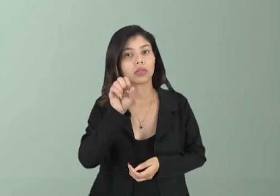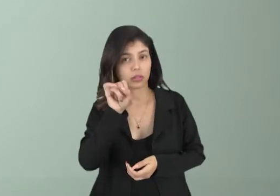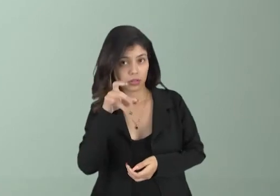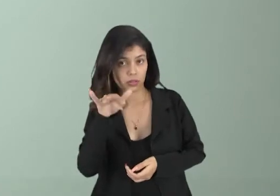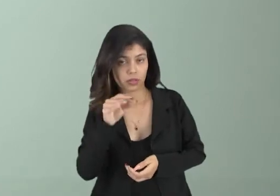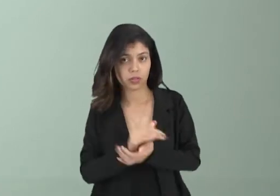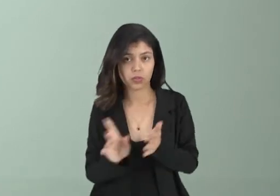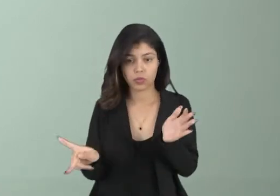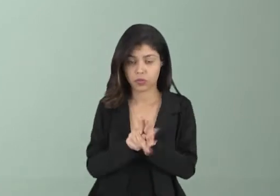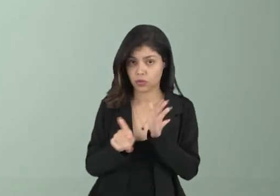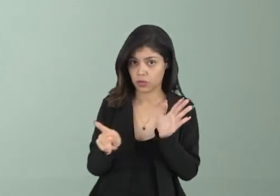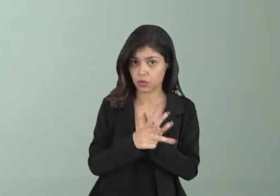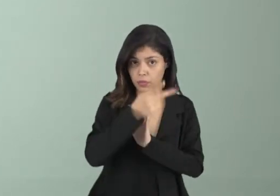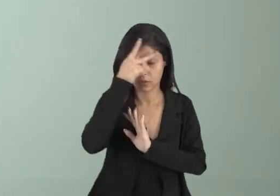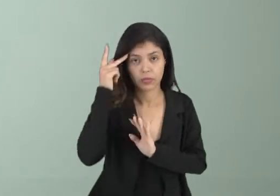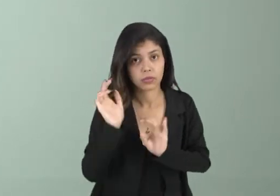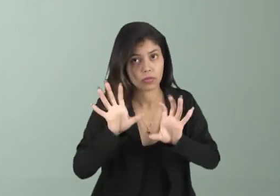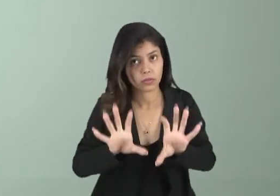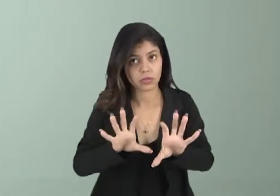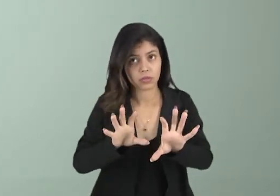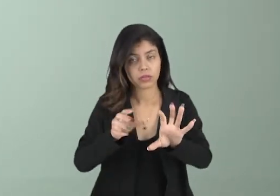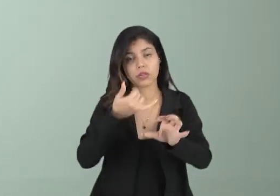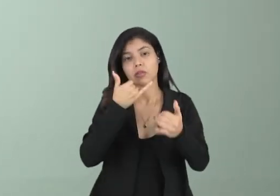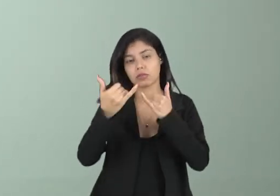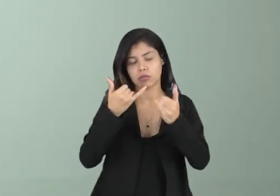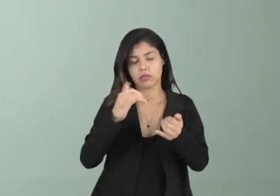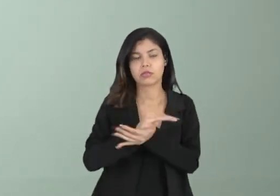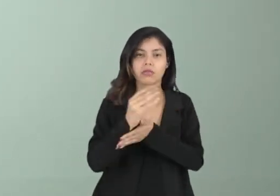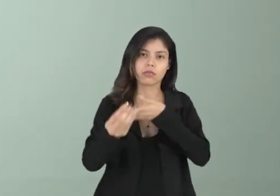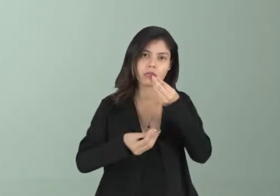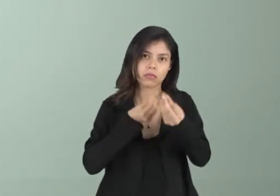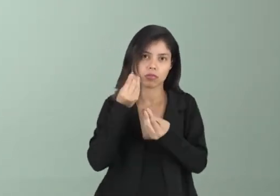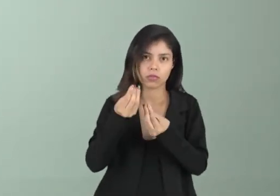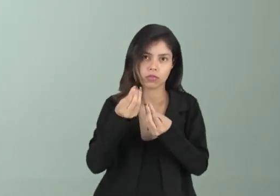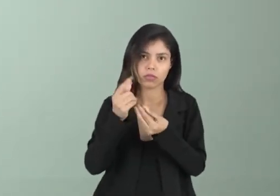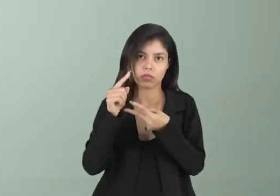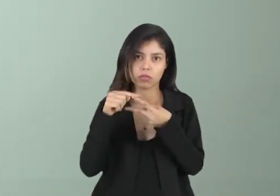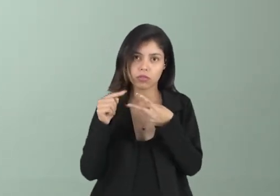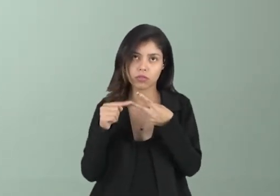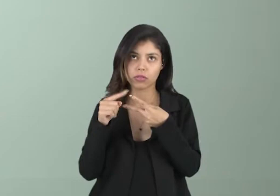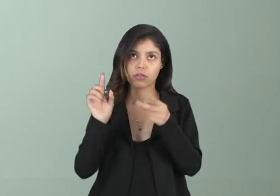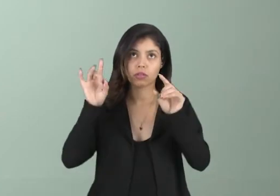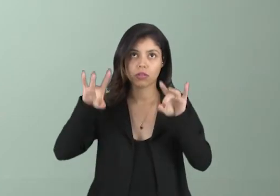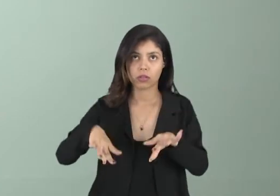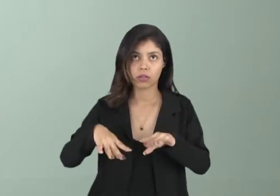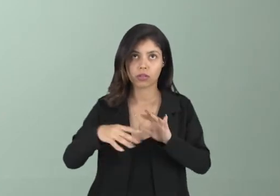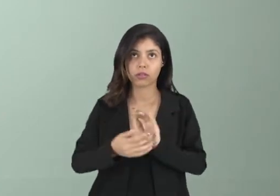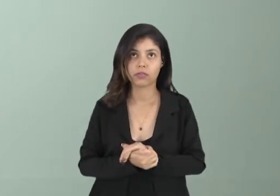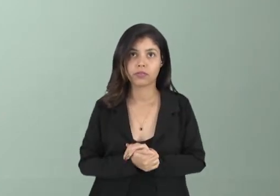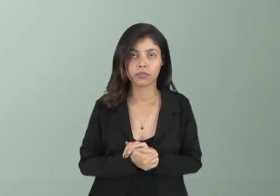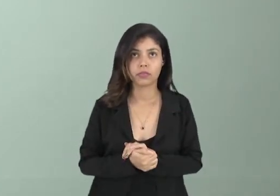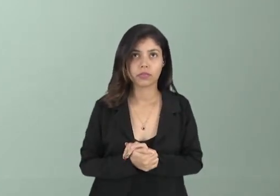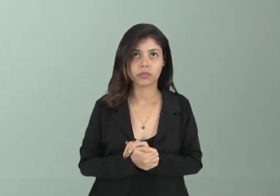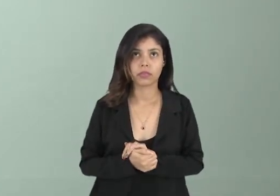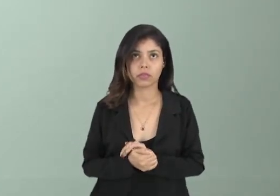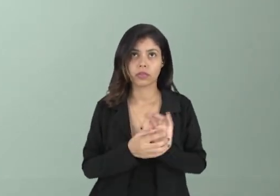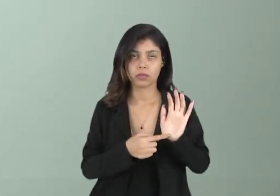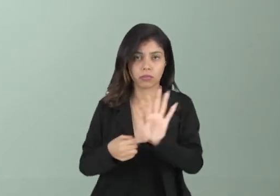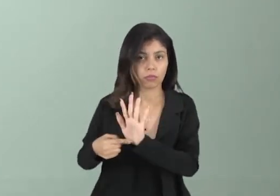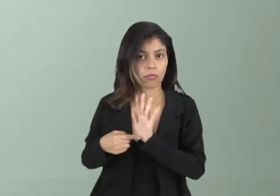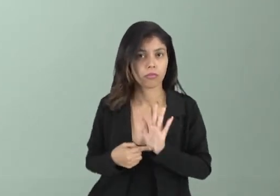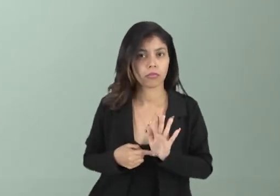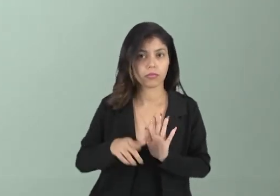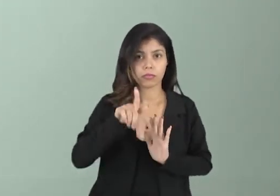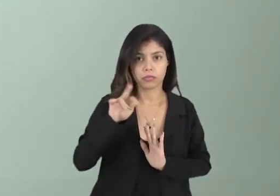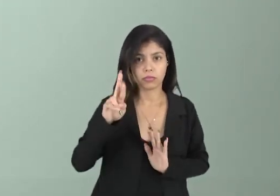do editor daquela notícia, como nessas duas últimas manchetes, que mostra já